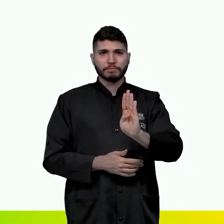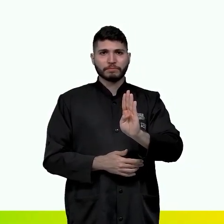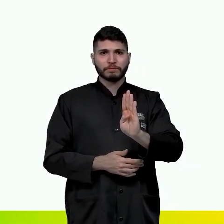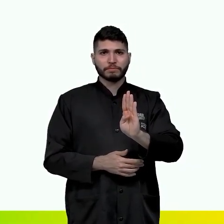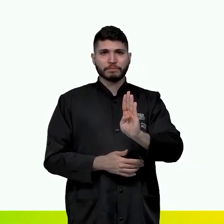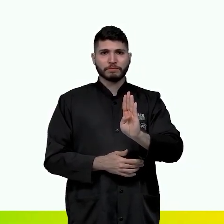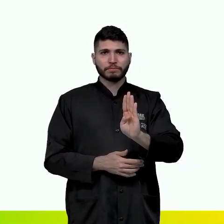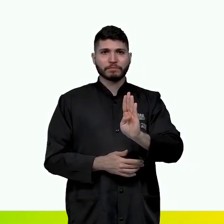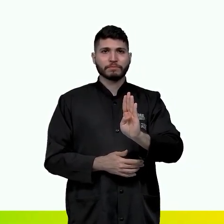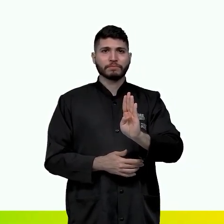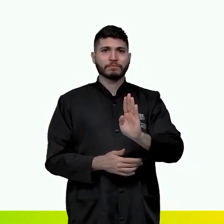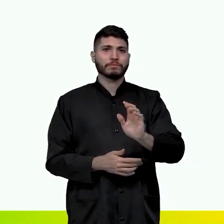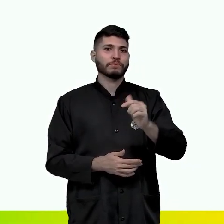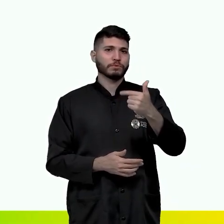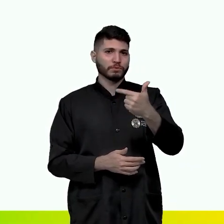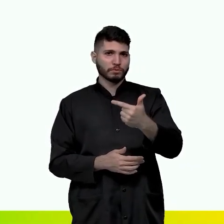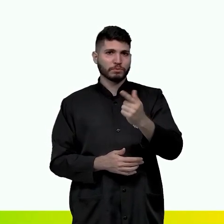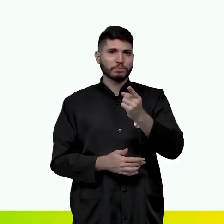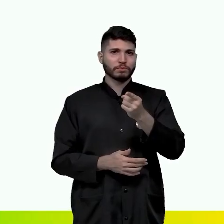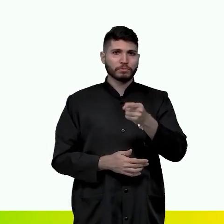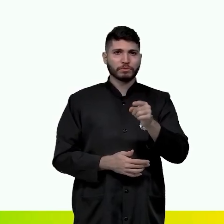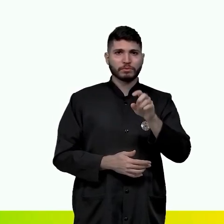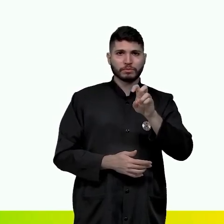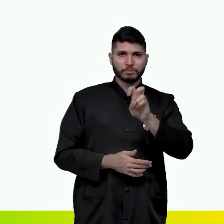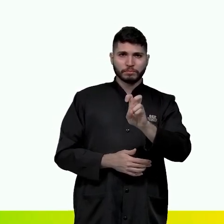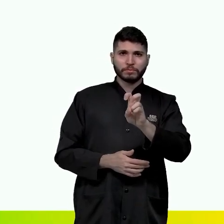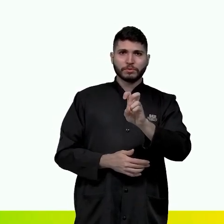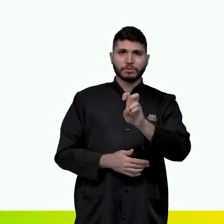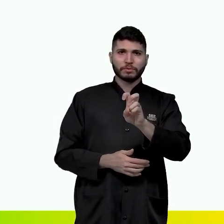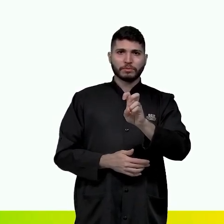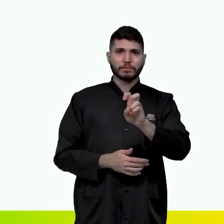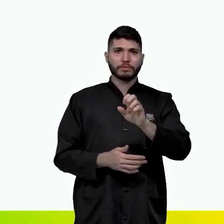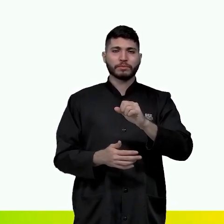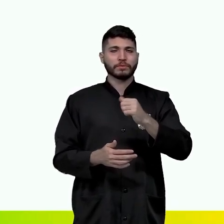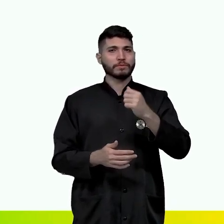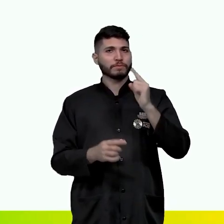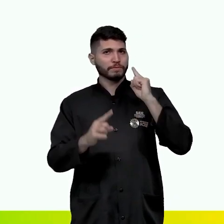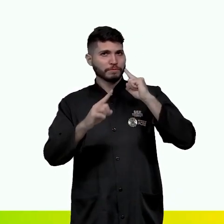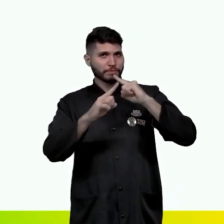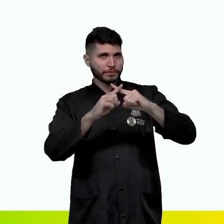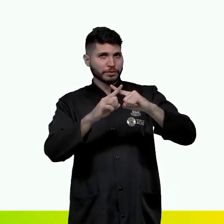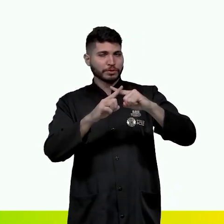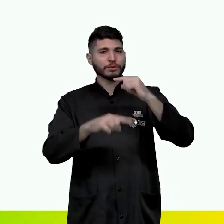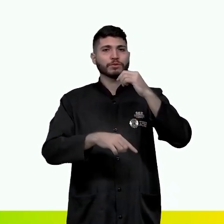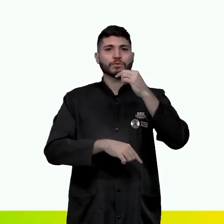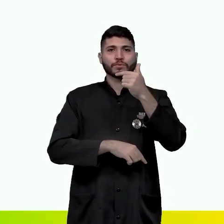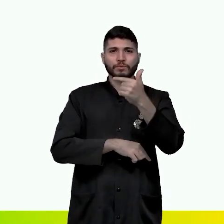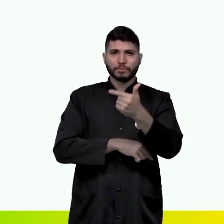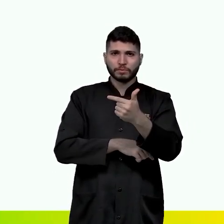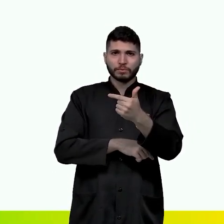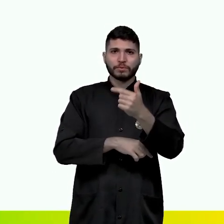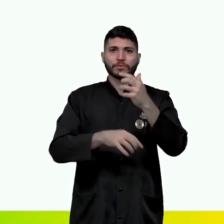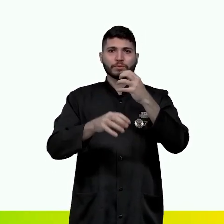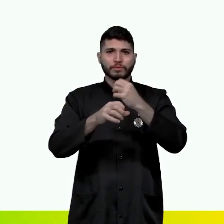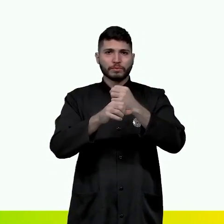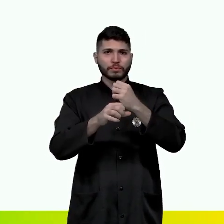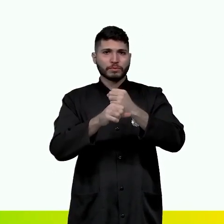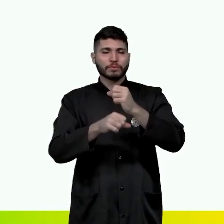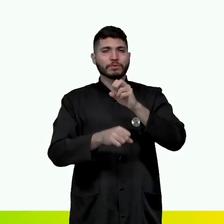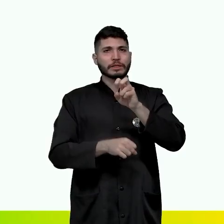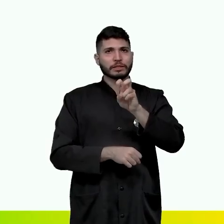é igual a 2,5 vezes 2, dá igual a 5